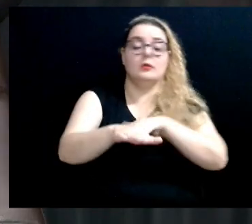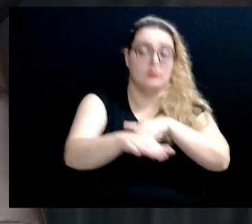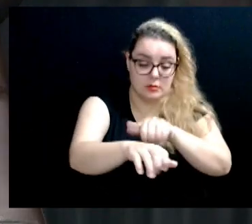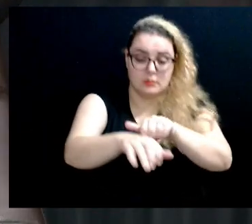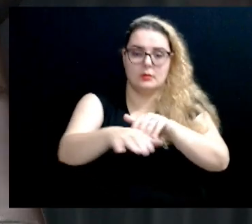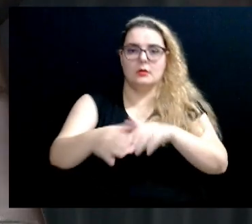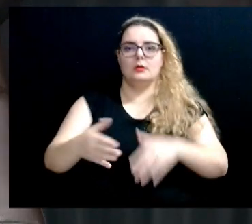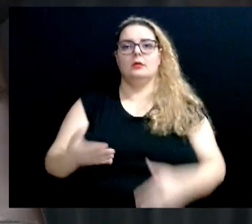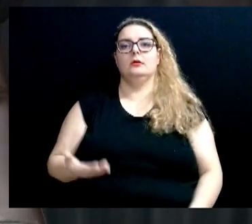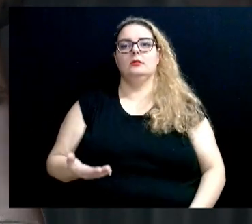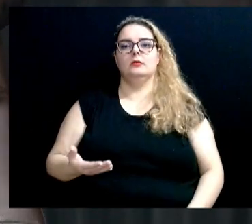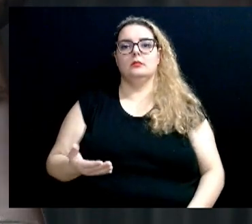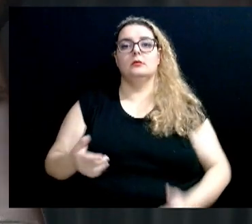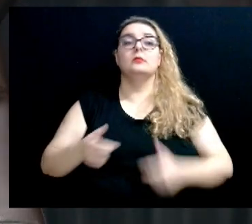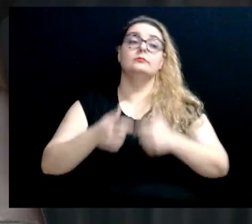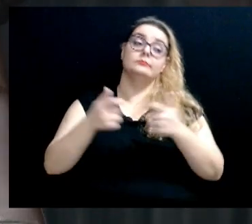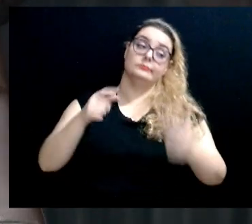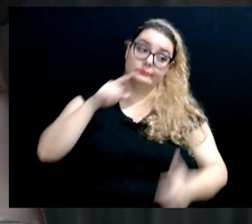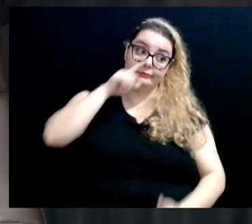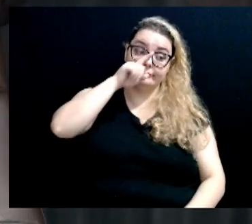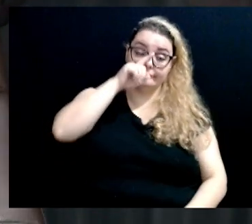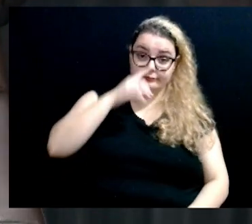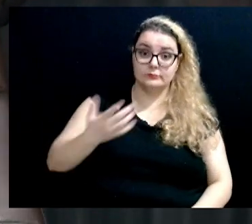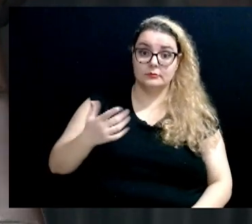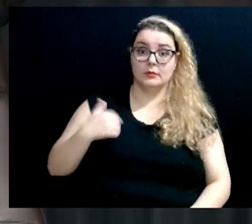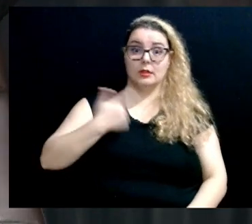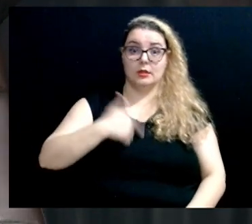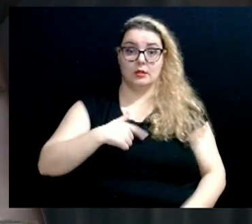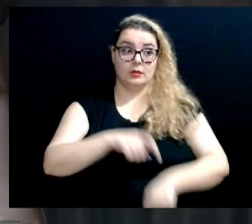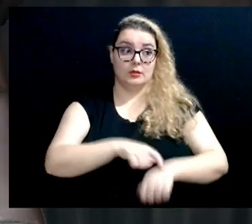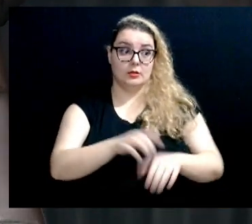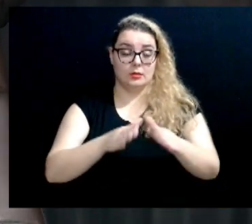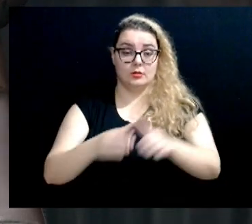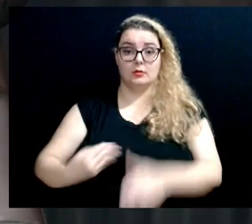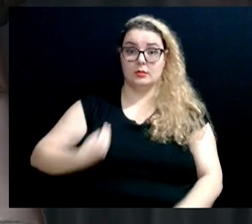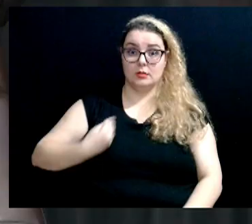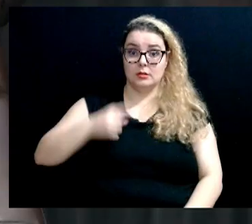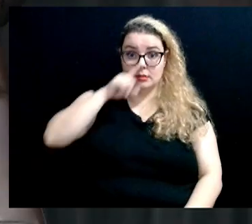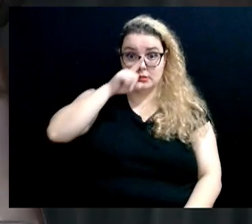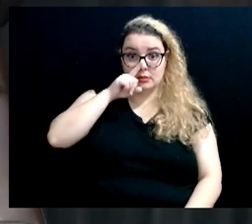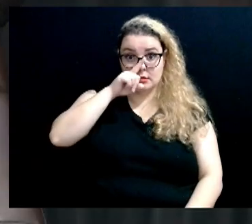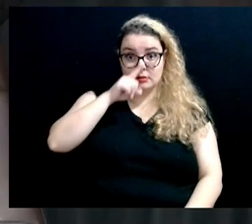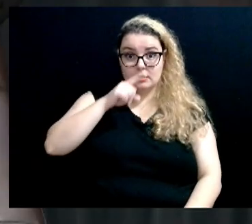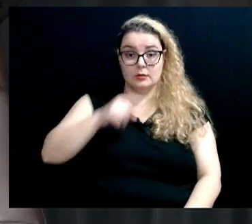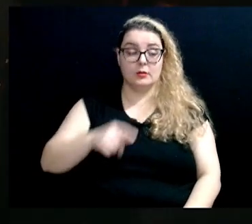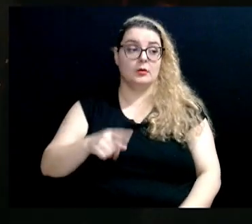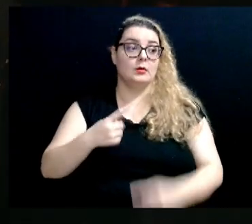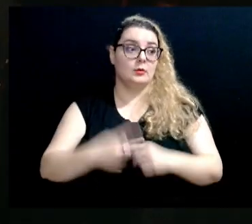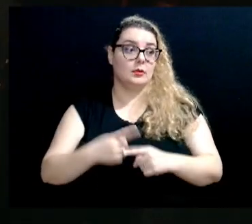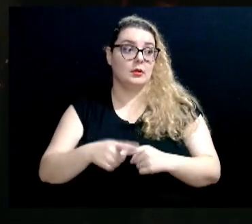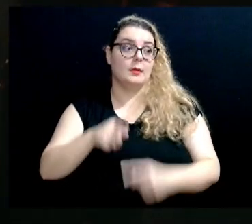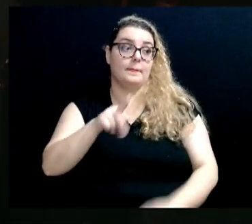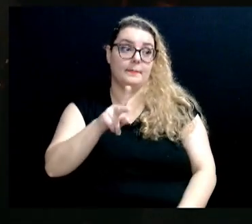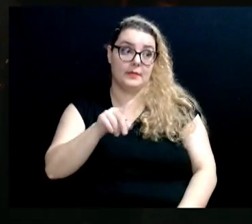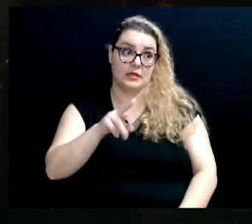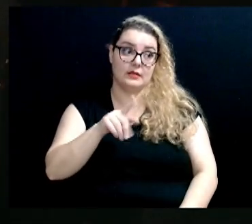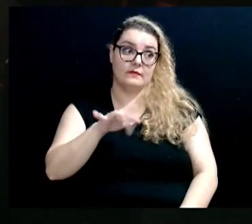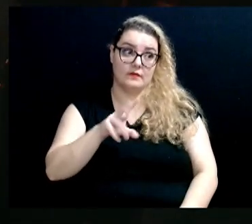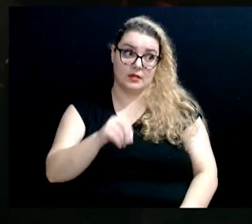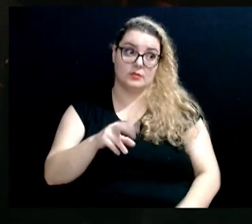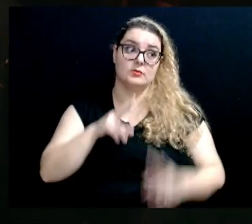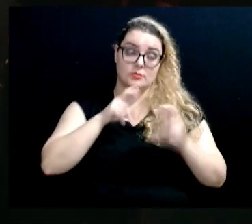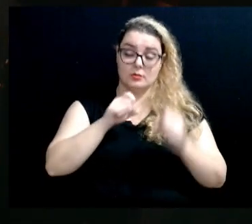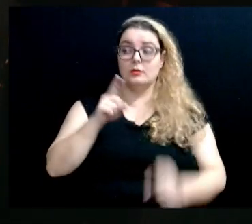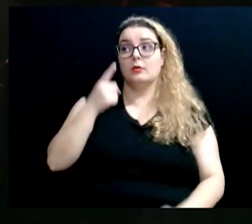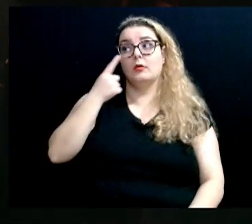maior, né? Então, a gente se coloca em situações de risco por estar privado de sono. Olha só, gente, é algo